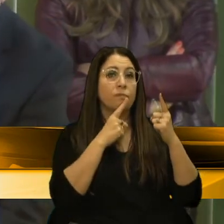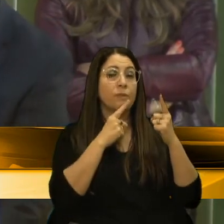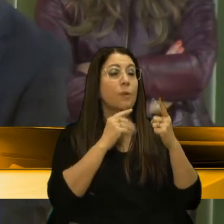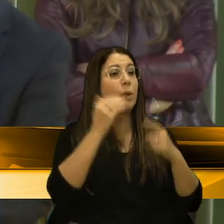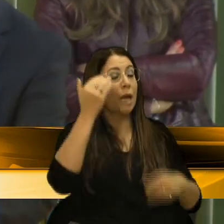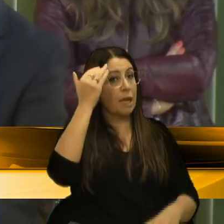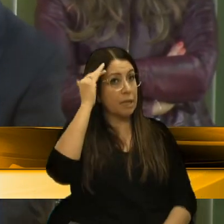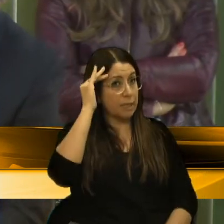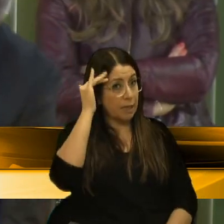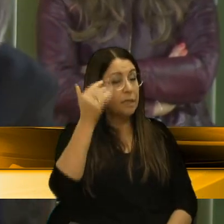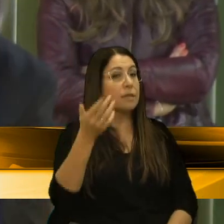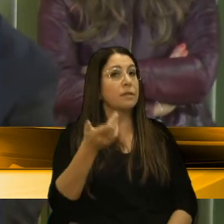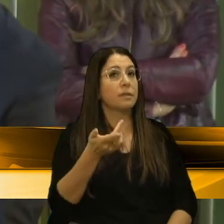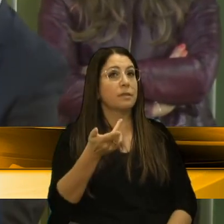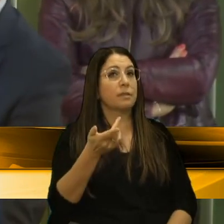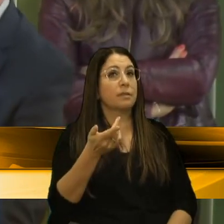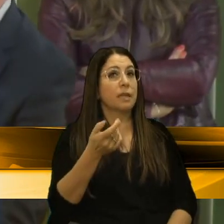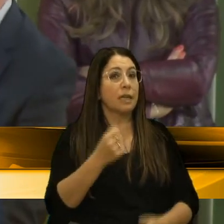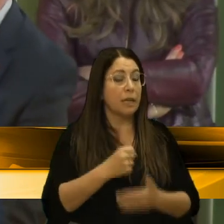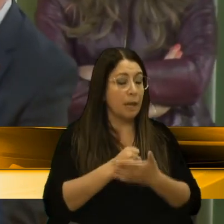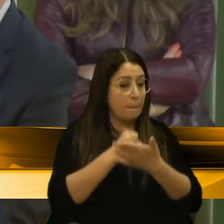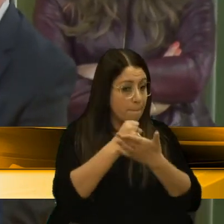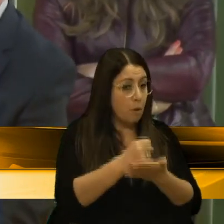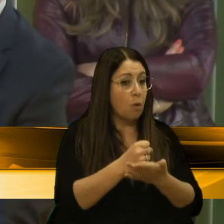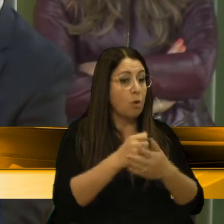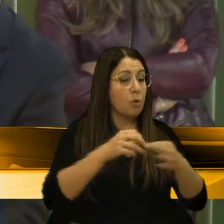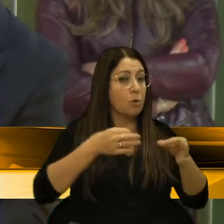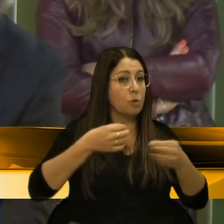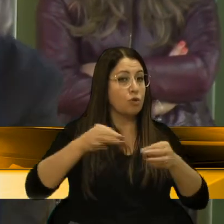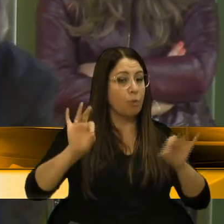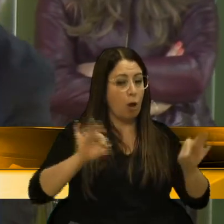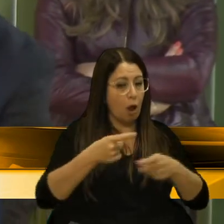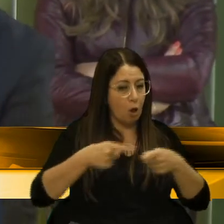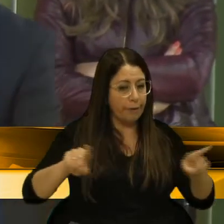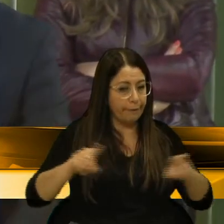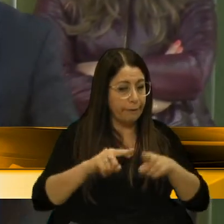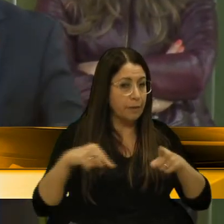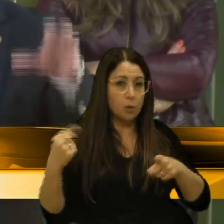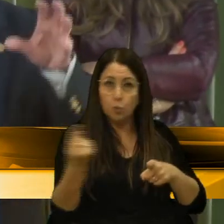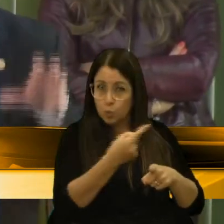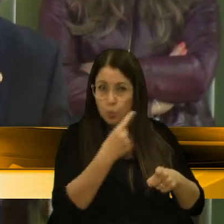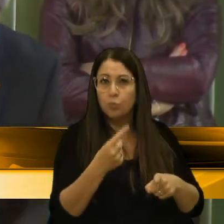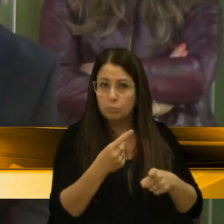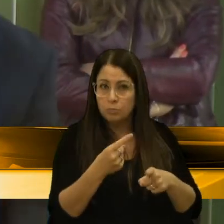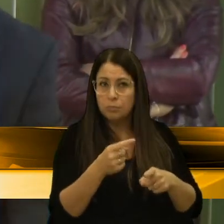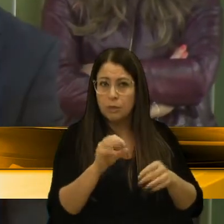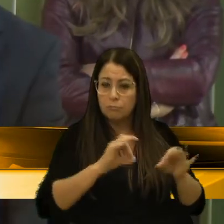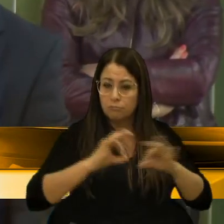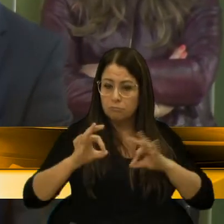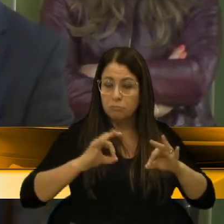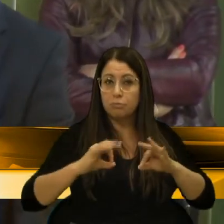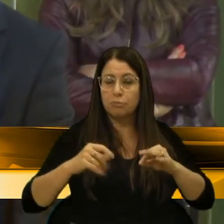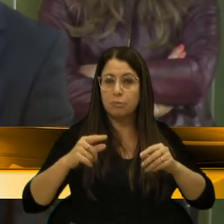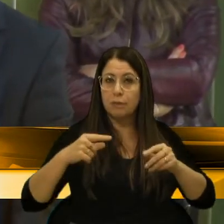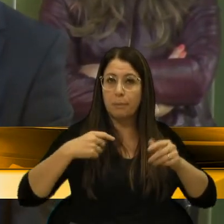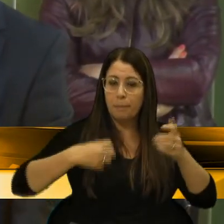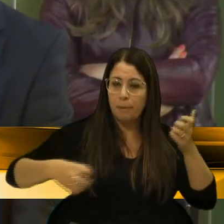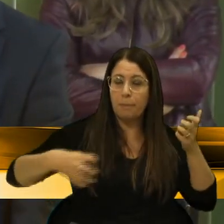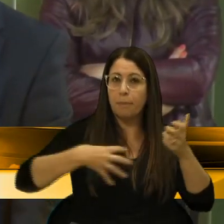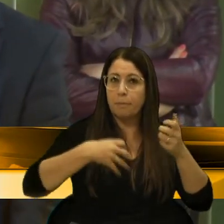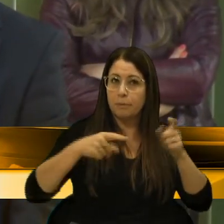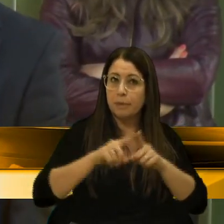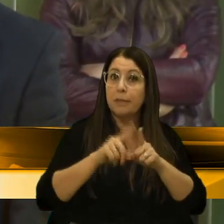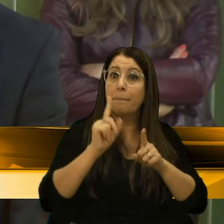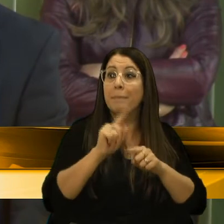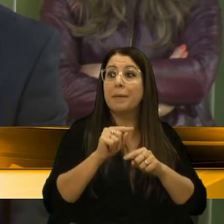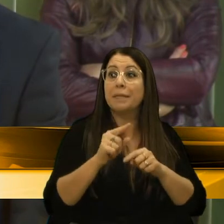entendo, apoio a orquestra, apoio totalmente, mas eu fico muito preocupado com a